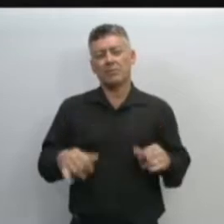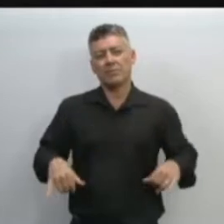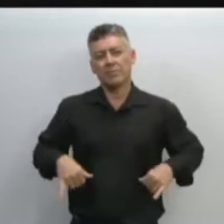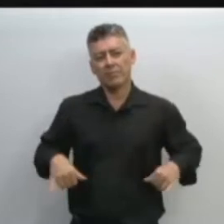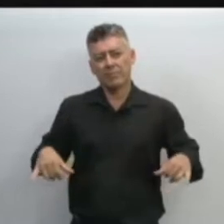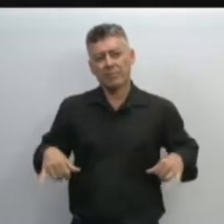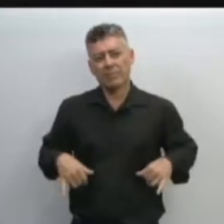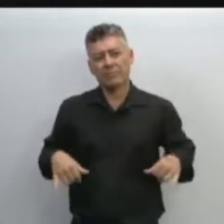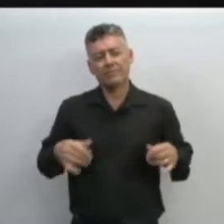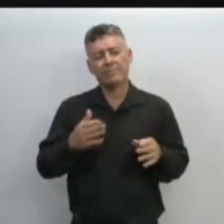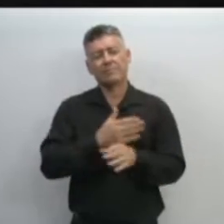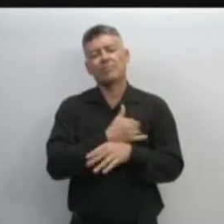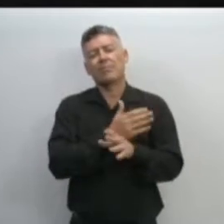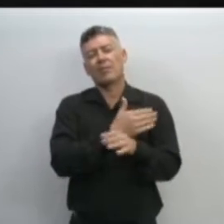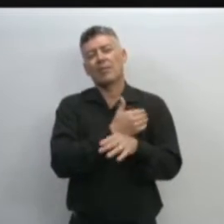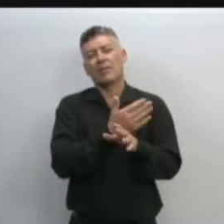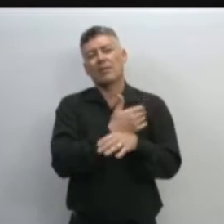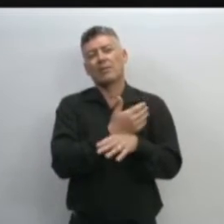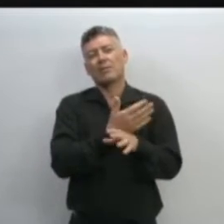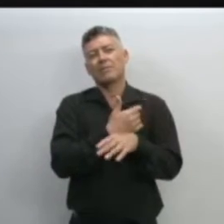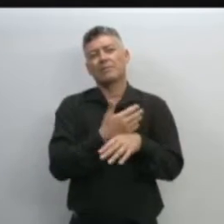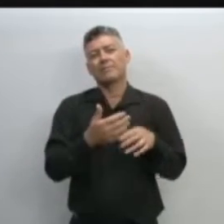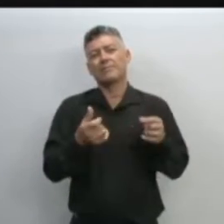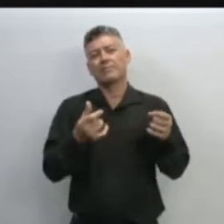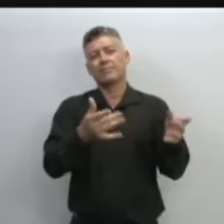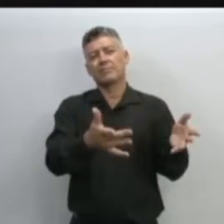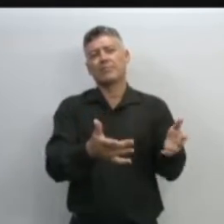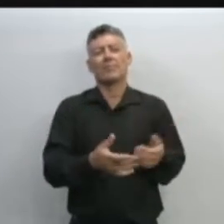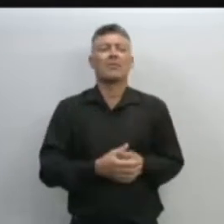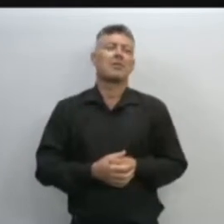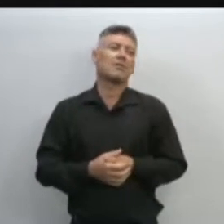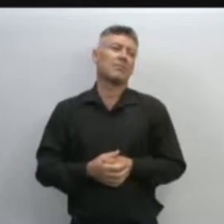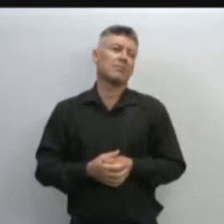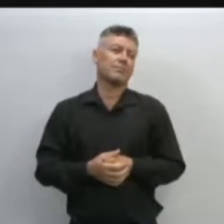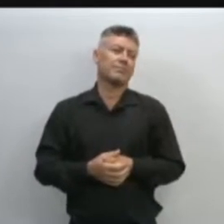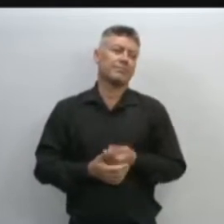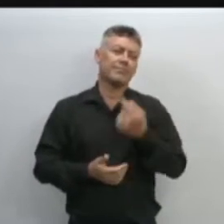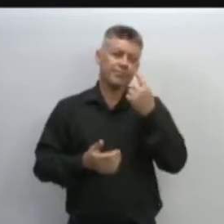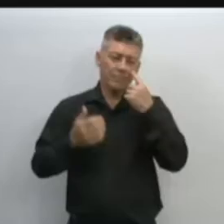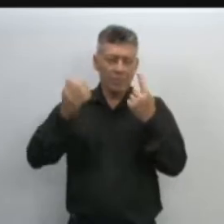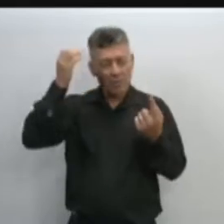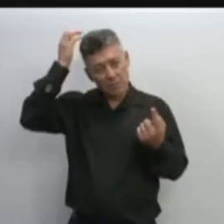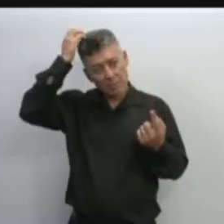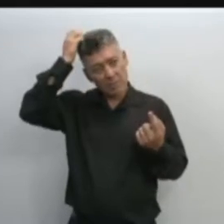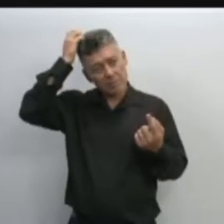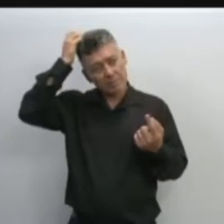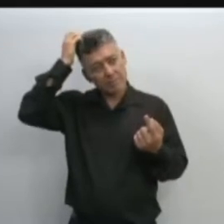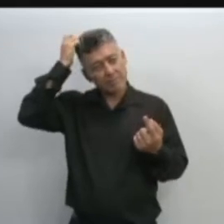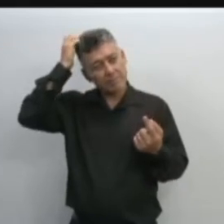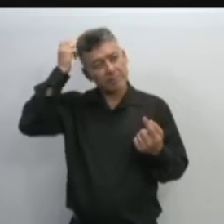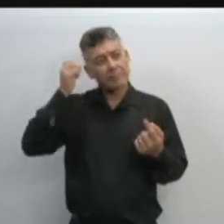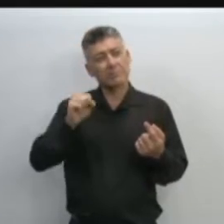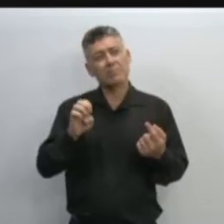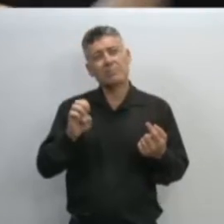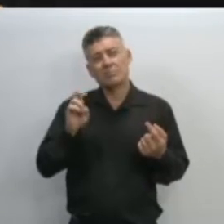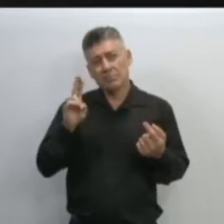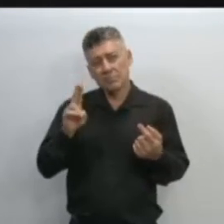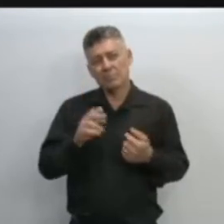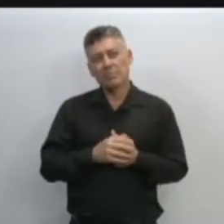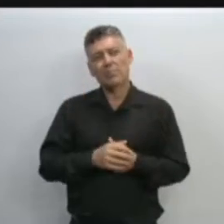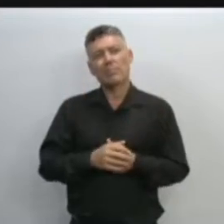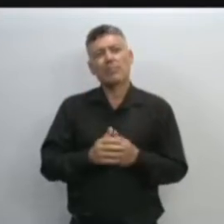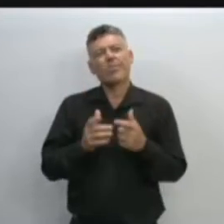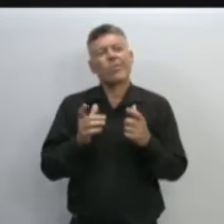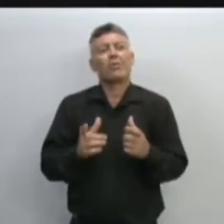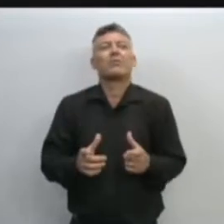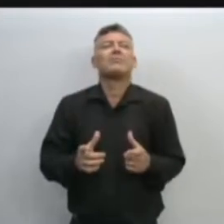ela está abandonada, né, nessa questão. A gente vê na questão da Censu com relações às academias